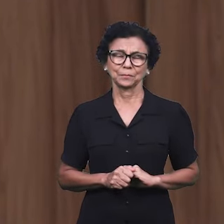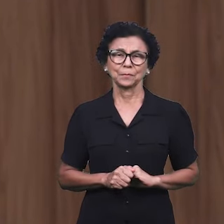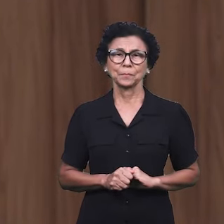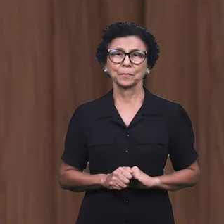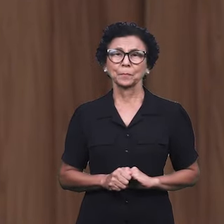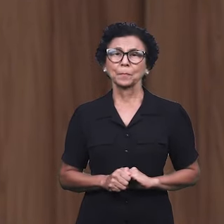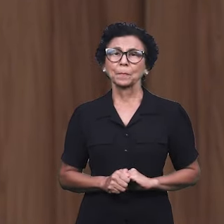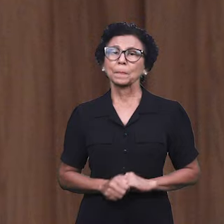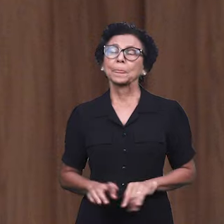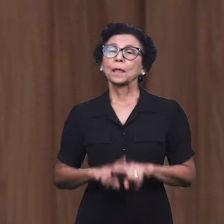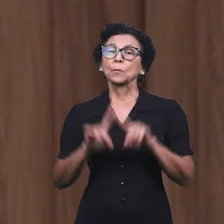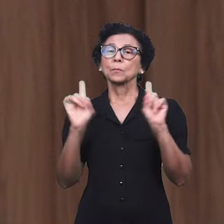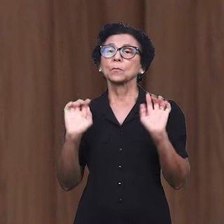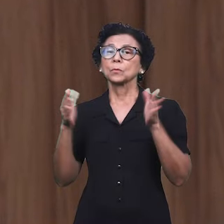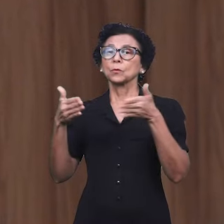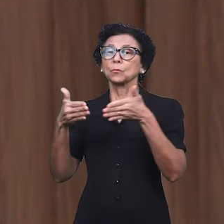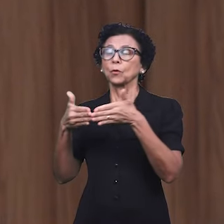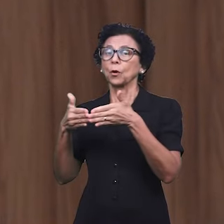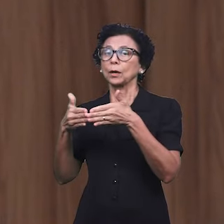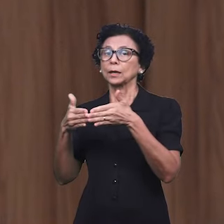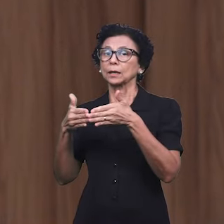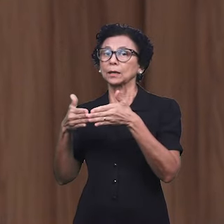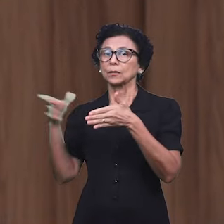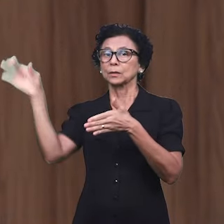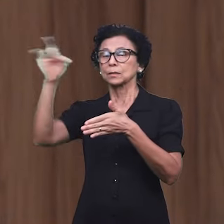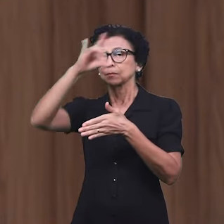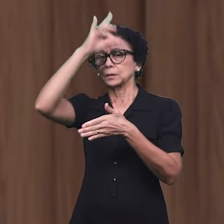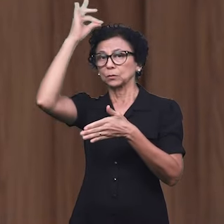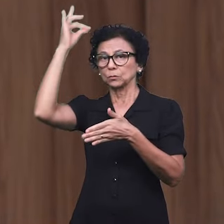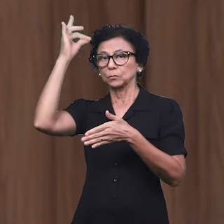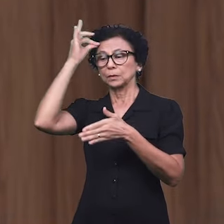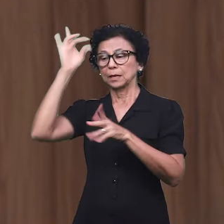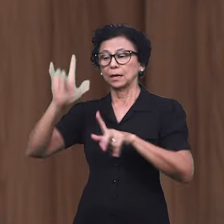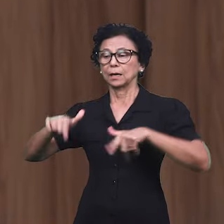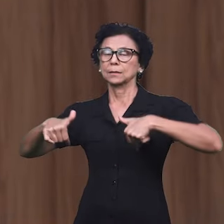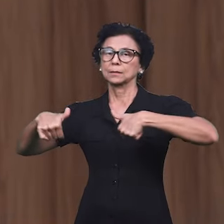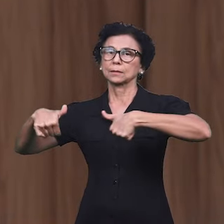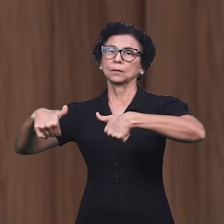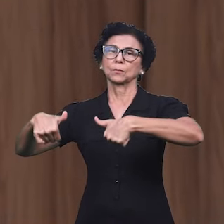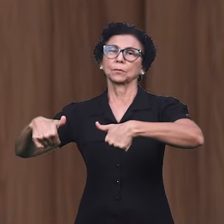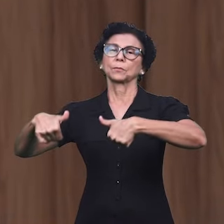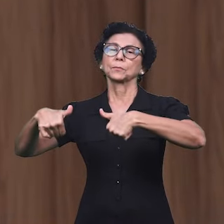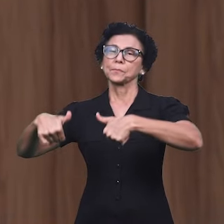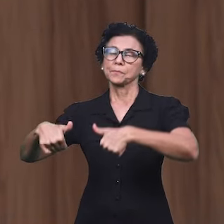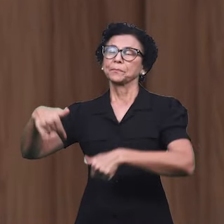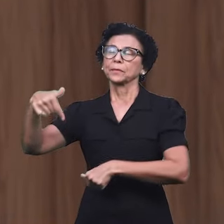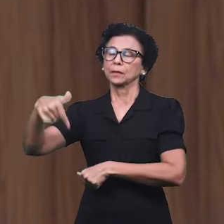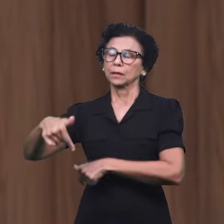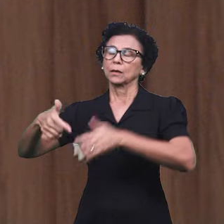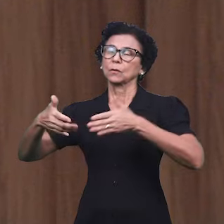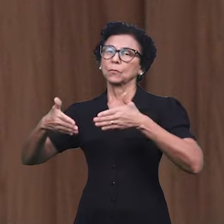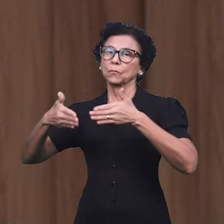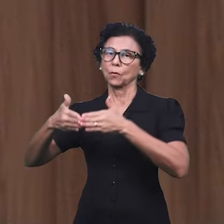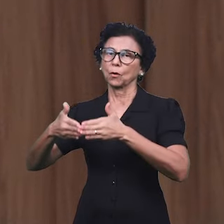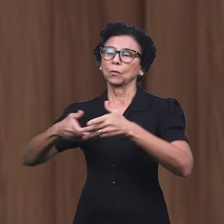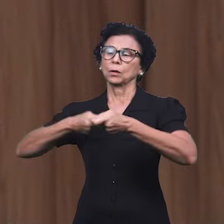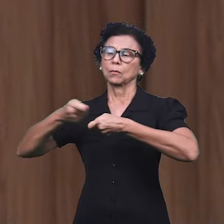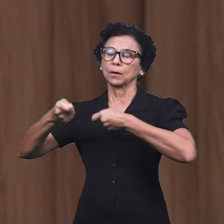Senhor através do seu Espírito. Então, a operação do Espírito é o que deve reinar, imperar na